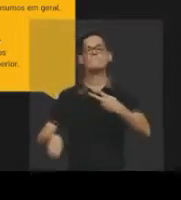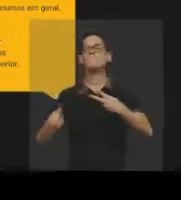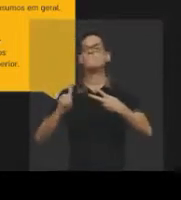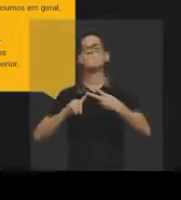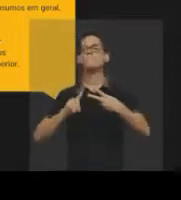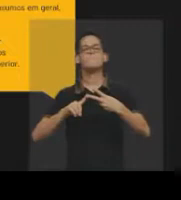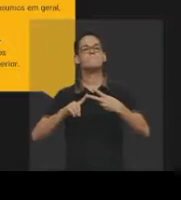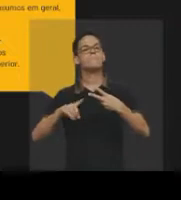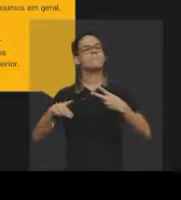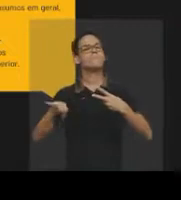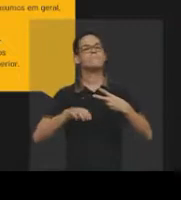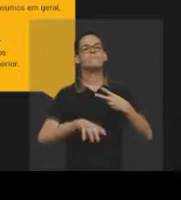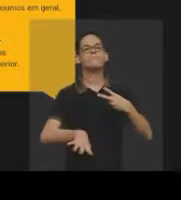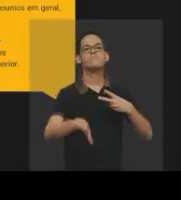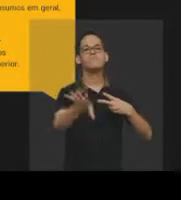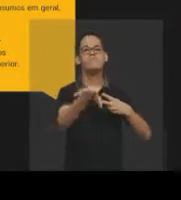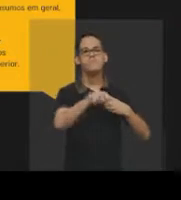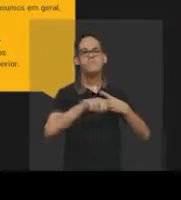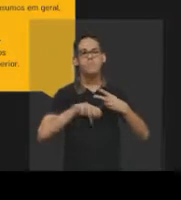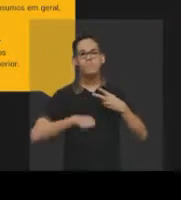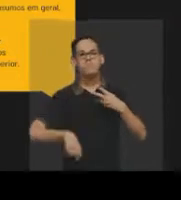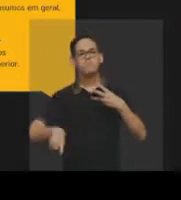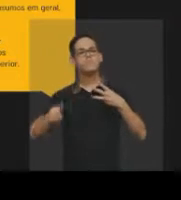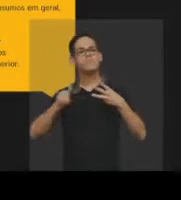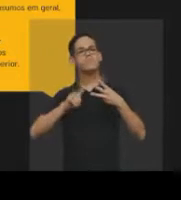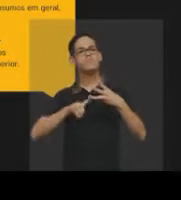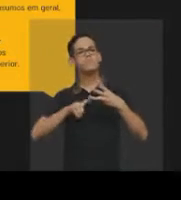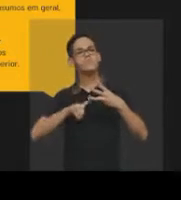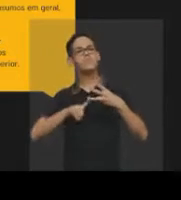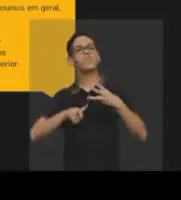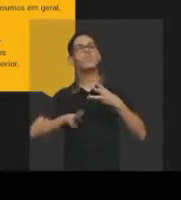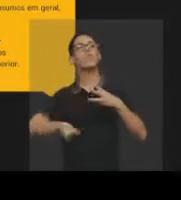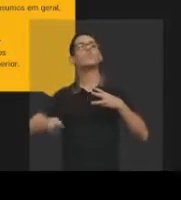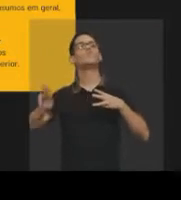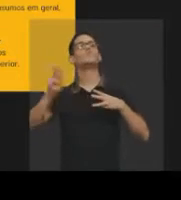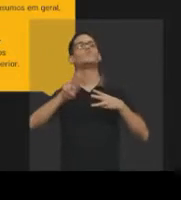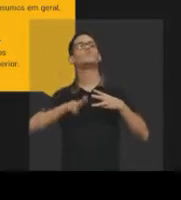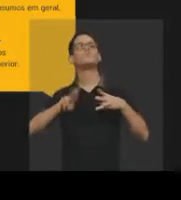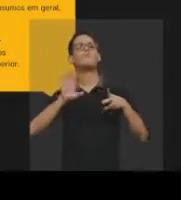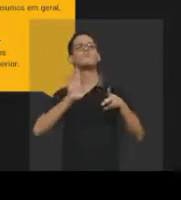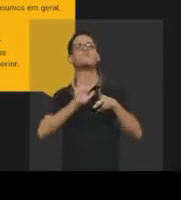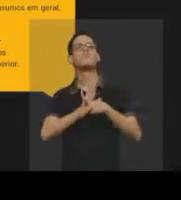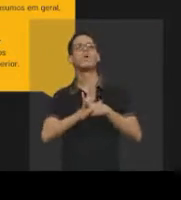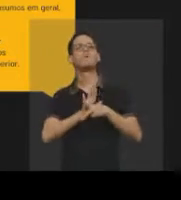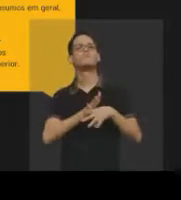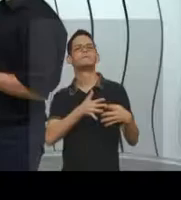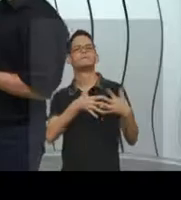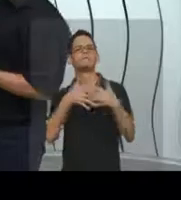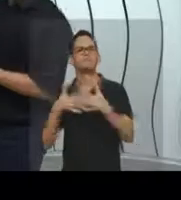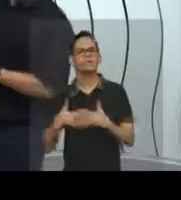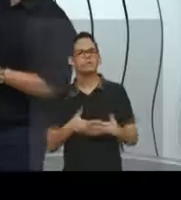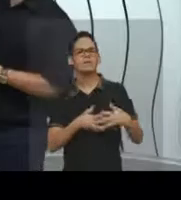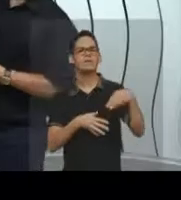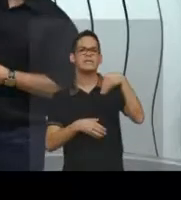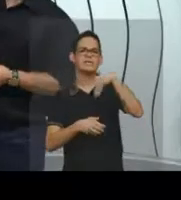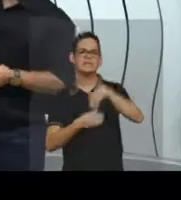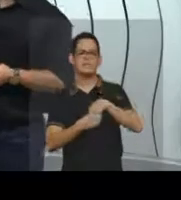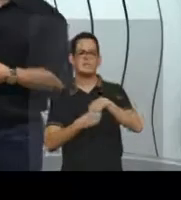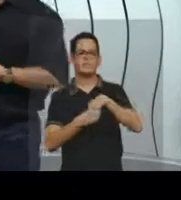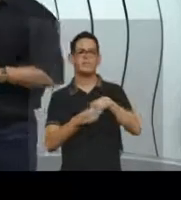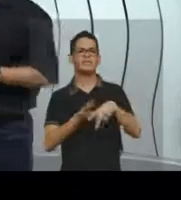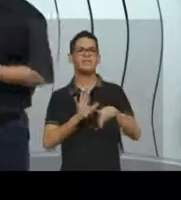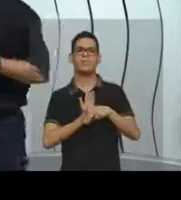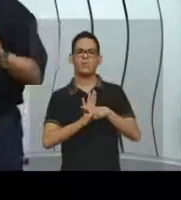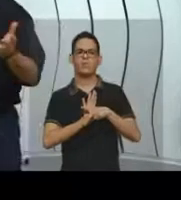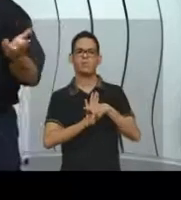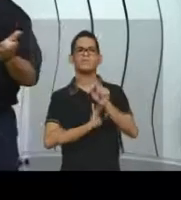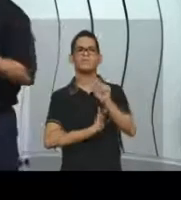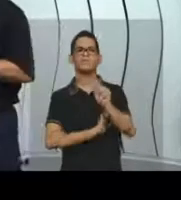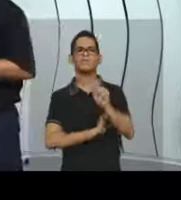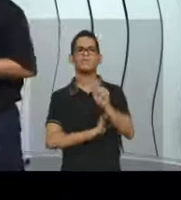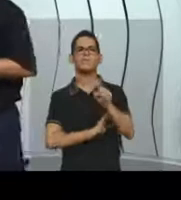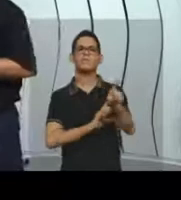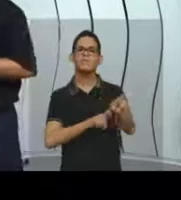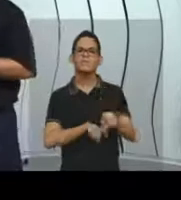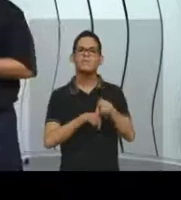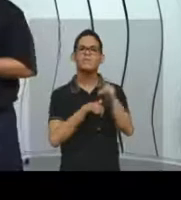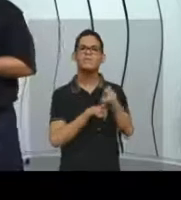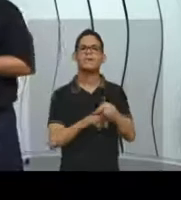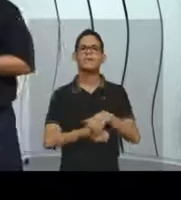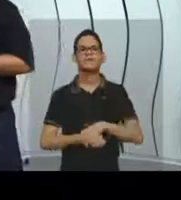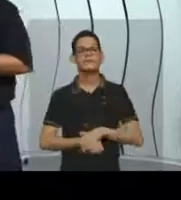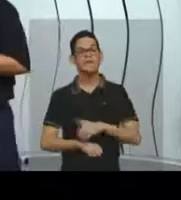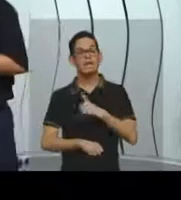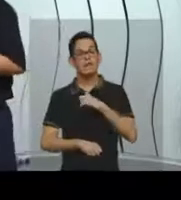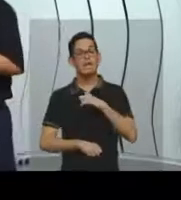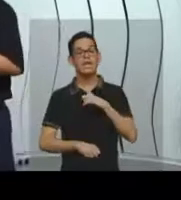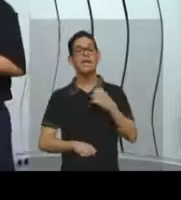aqueles equipamentos que facilitam o dia a dia do produtor, né? Veículos utilitários, caminhonetes,